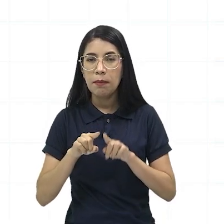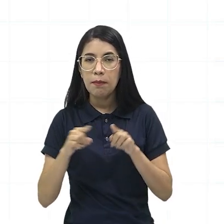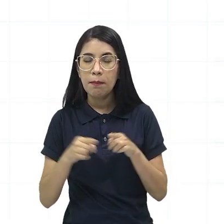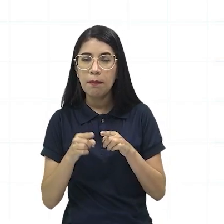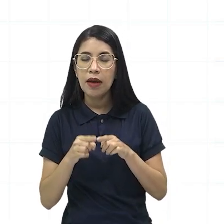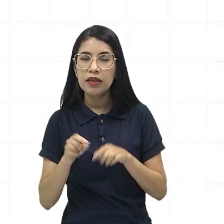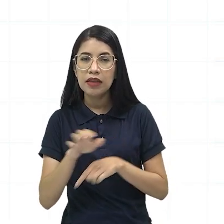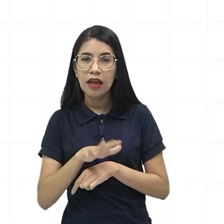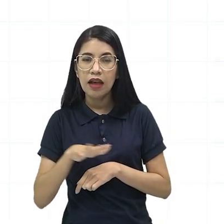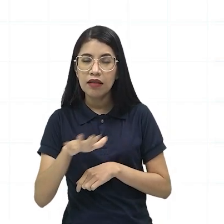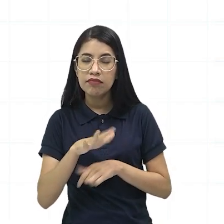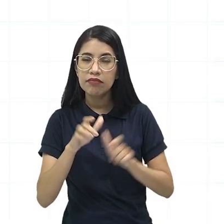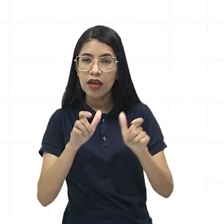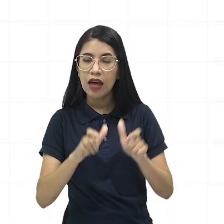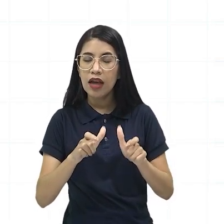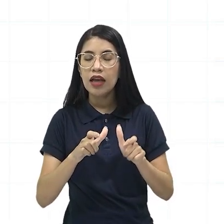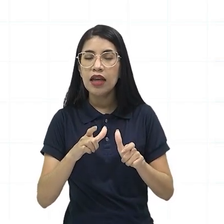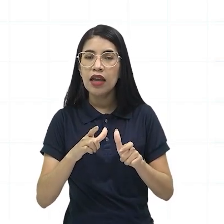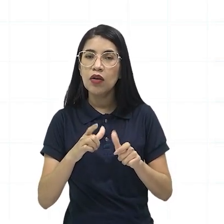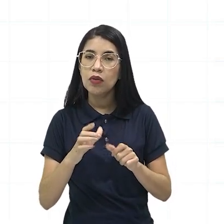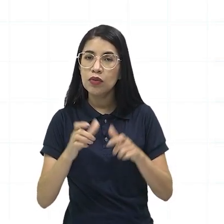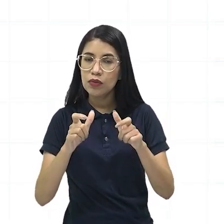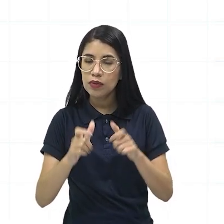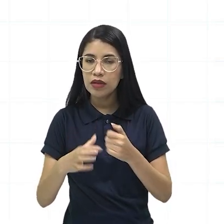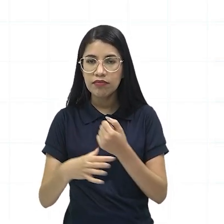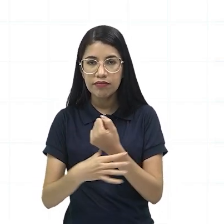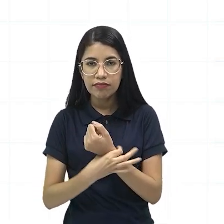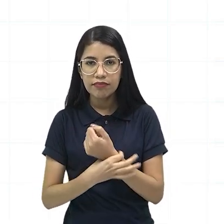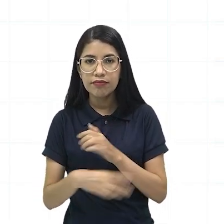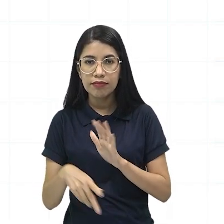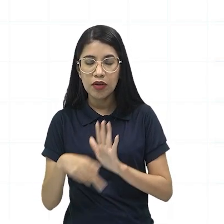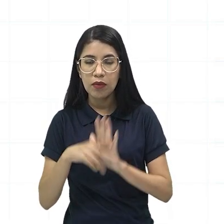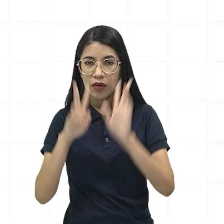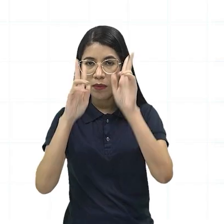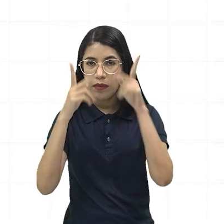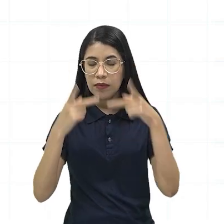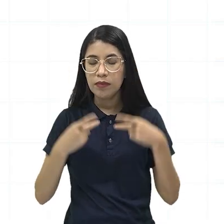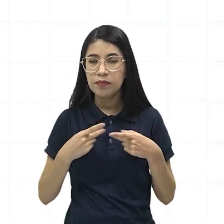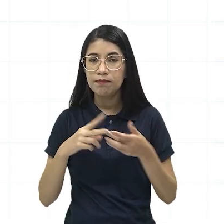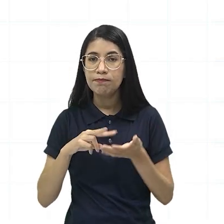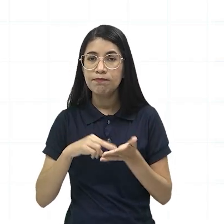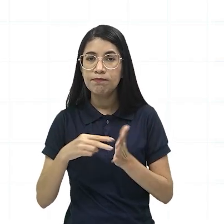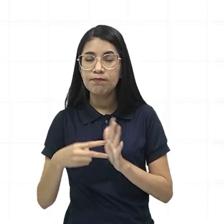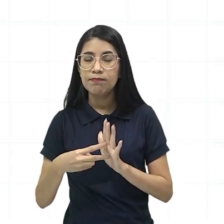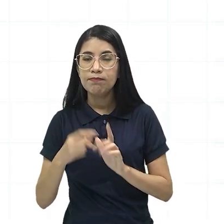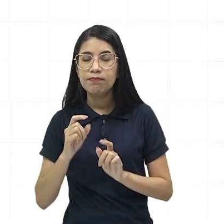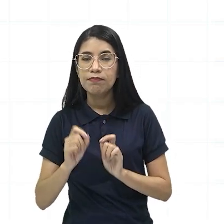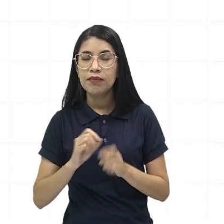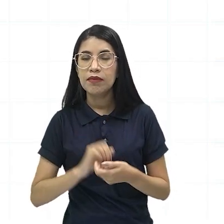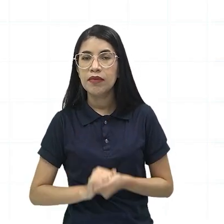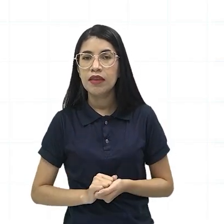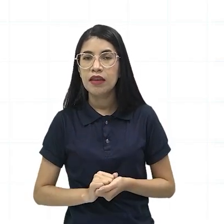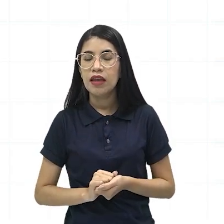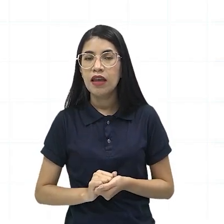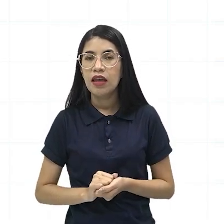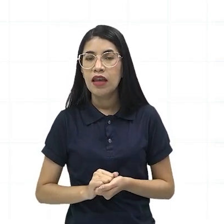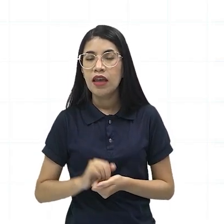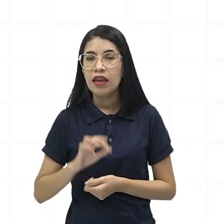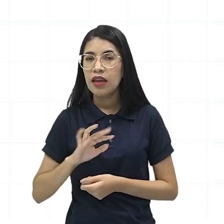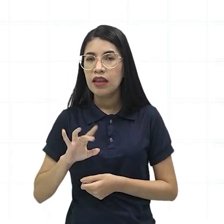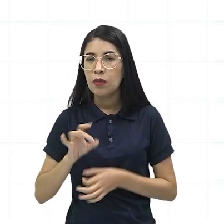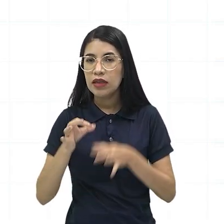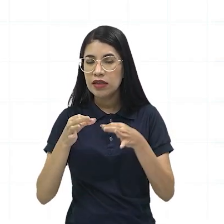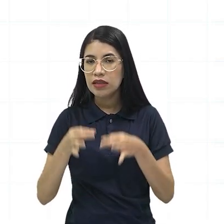seu porto e seu pouso. Ou seja, não se sentir seguro na terra, que é o que